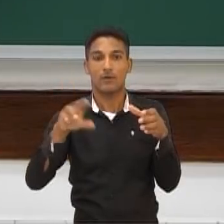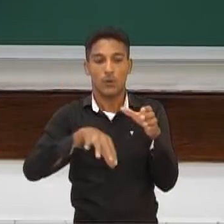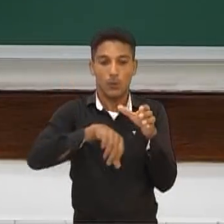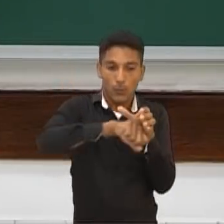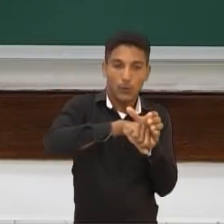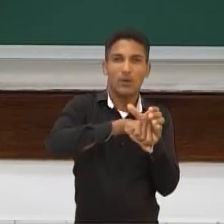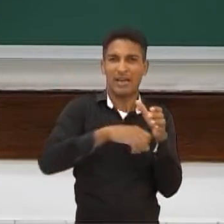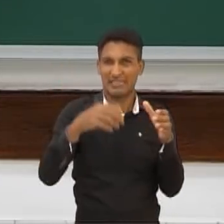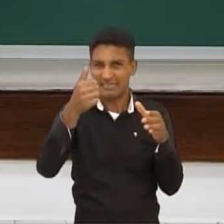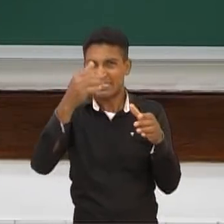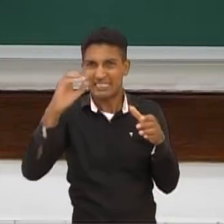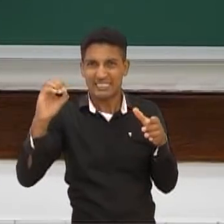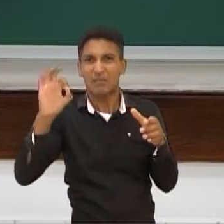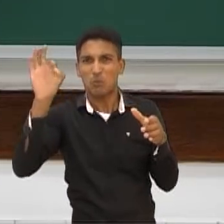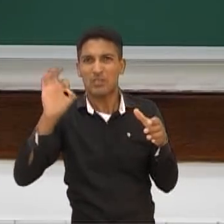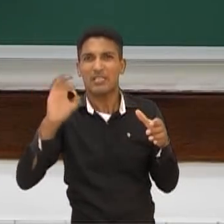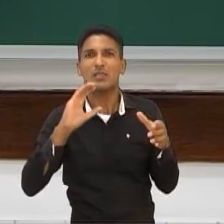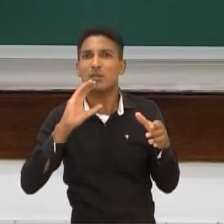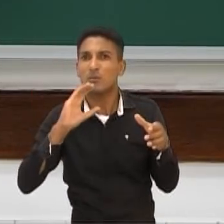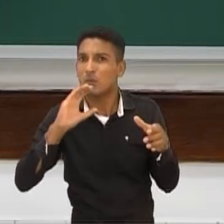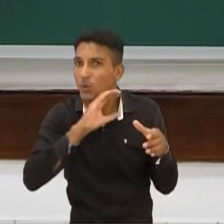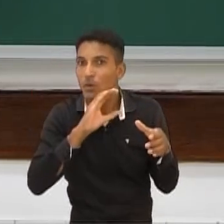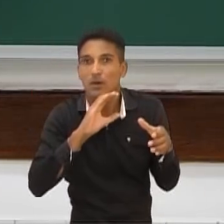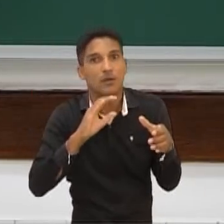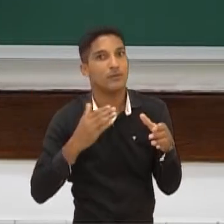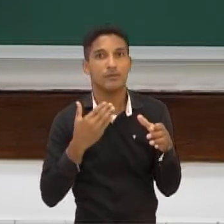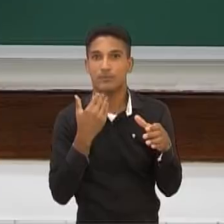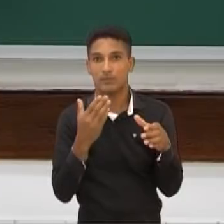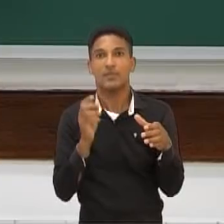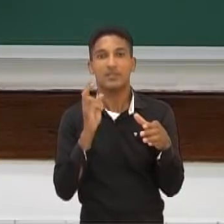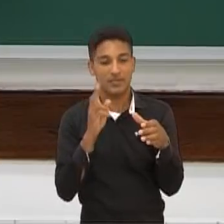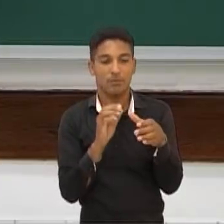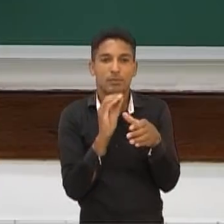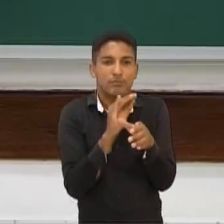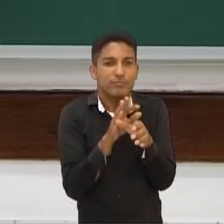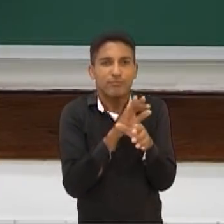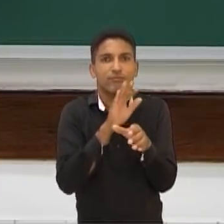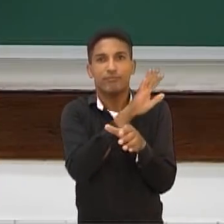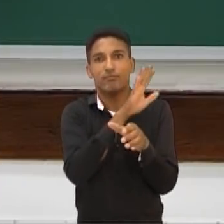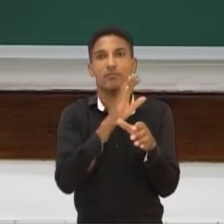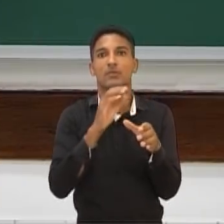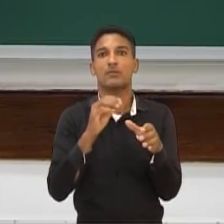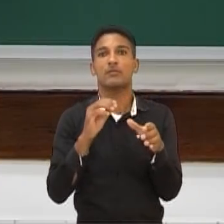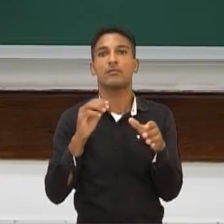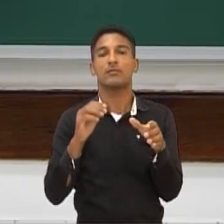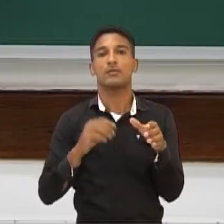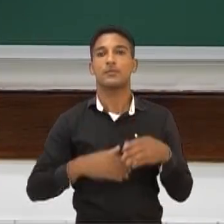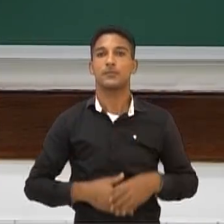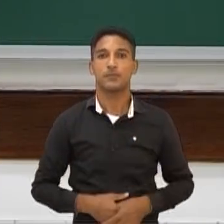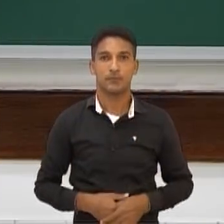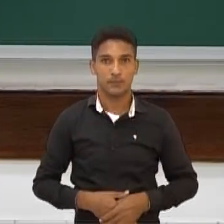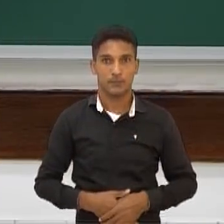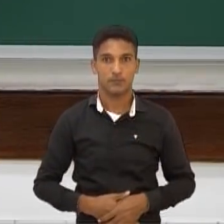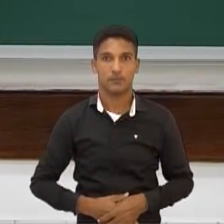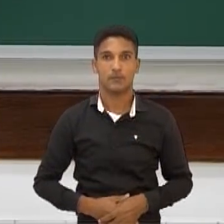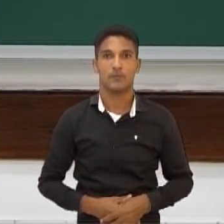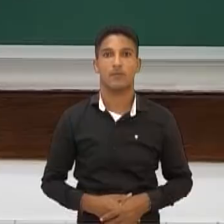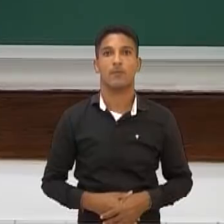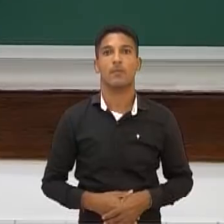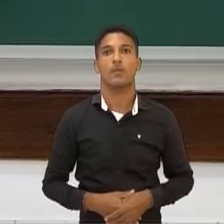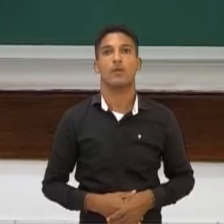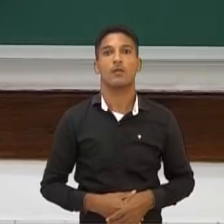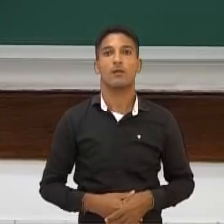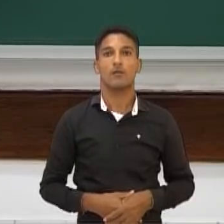você travar e isolar o calor. Ele sempre vai fluir espontaneamente de um corpo de maior para outro de menor